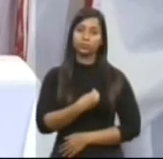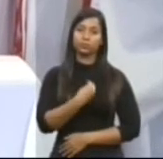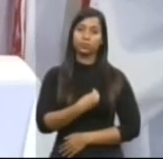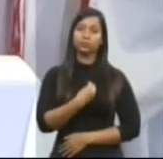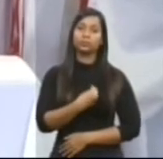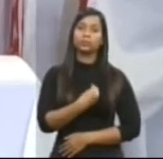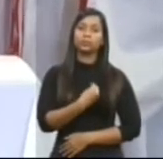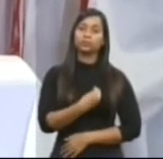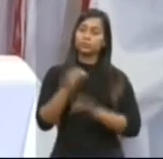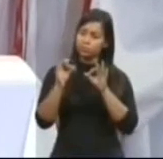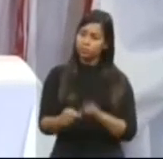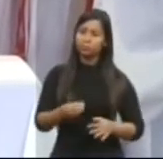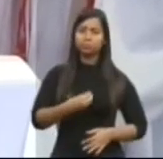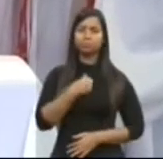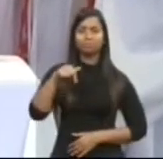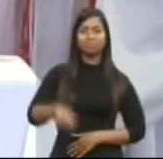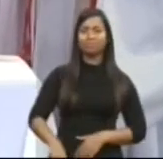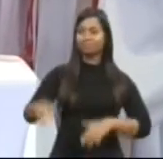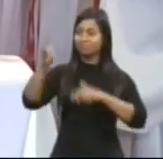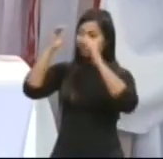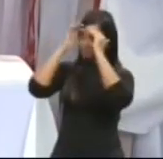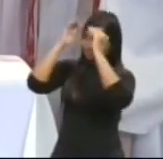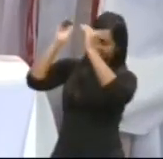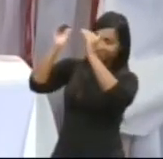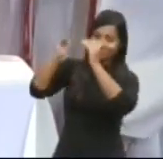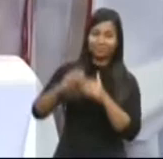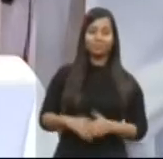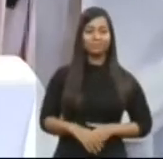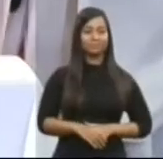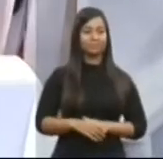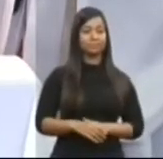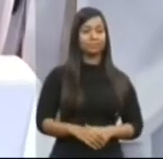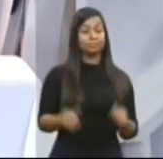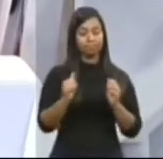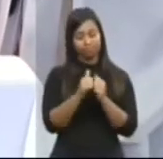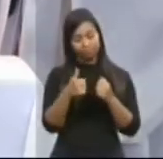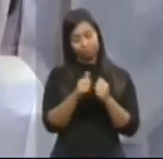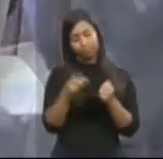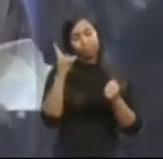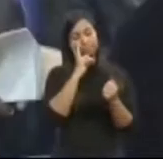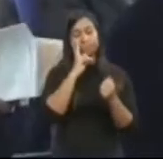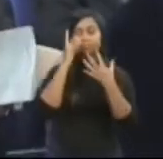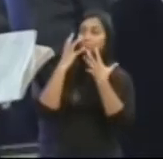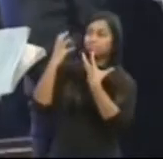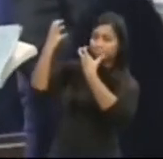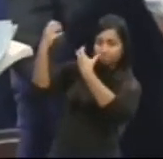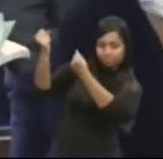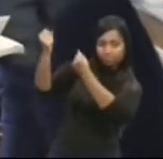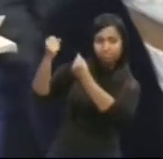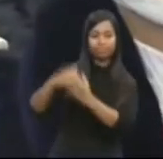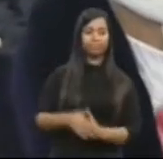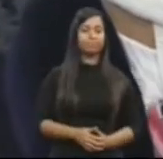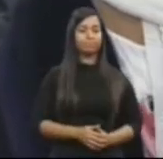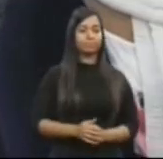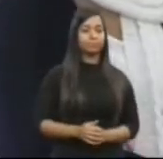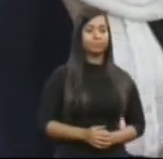tornaste dignos de estar aqui na vossa presença e vos servir. Recebei, ó